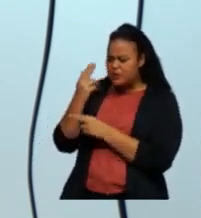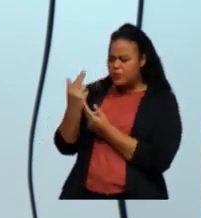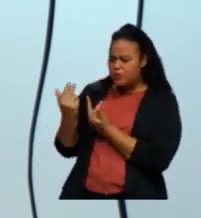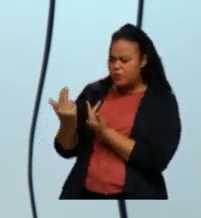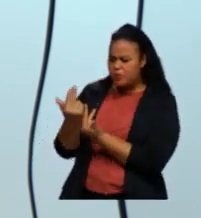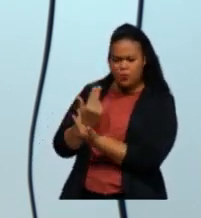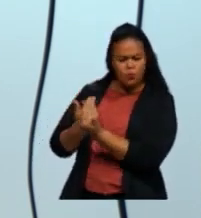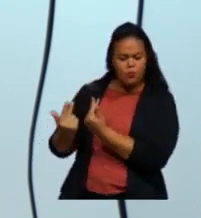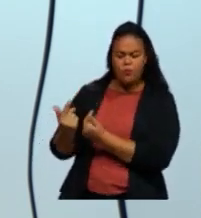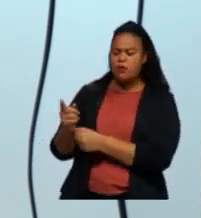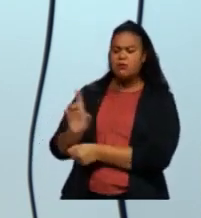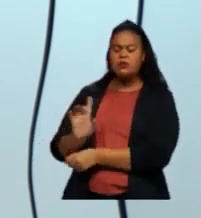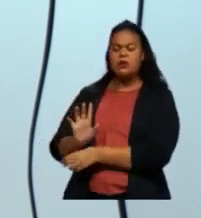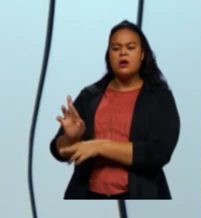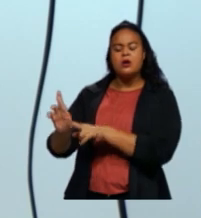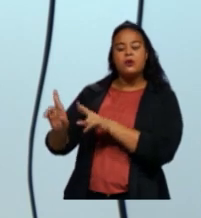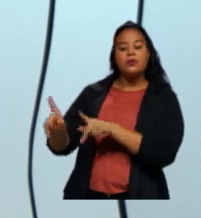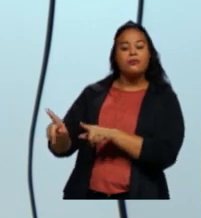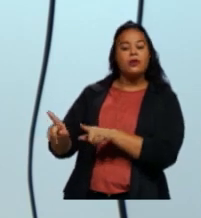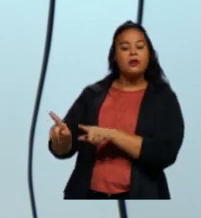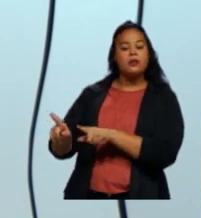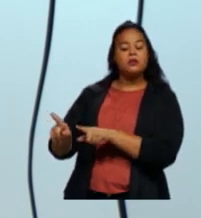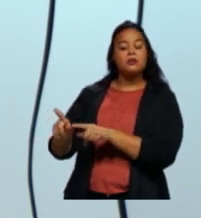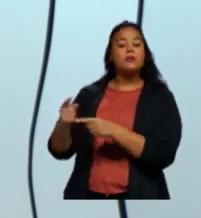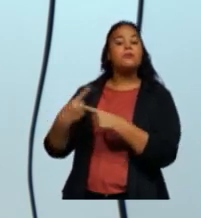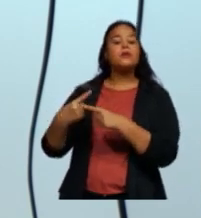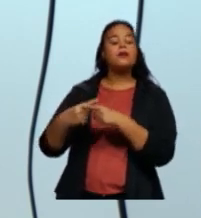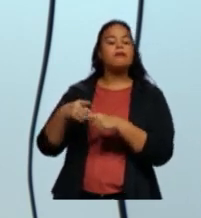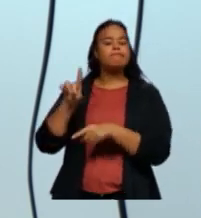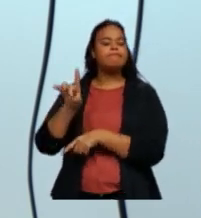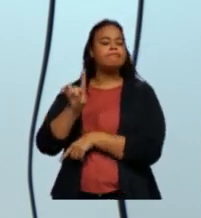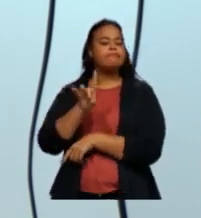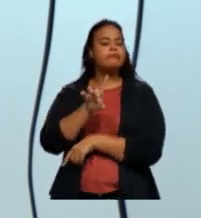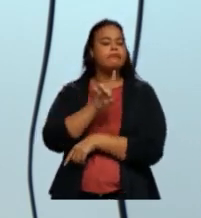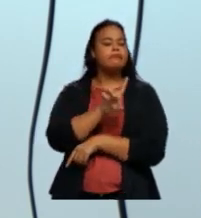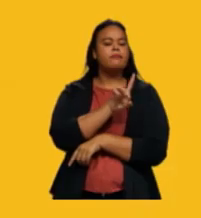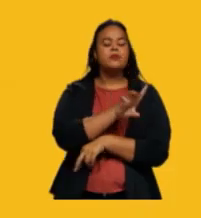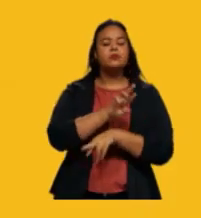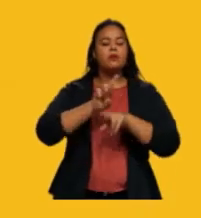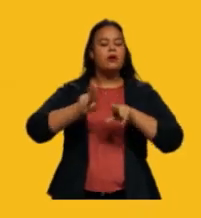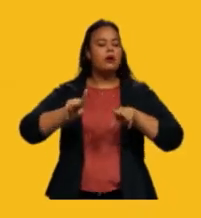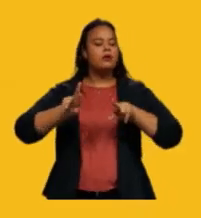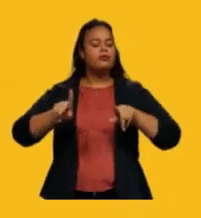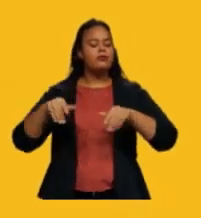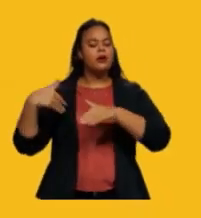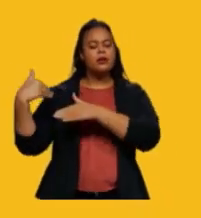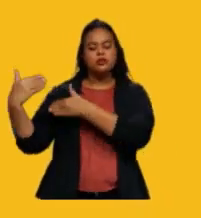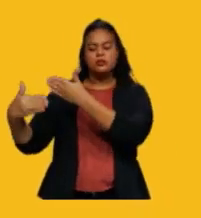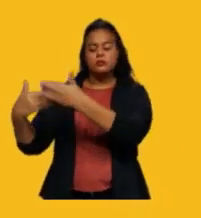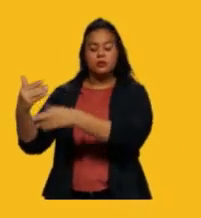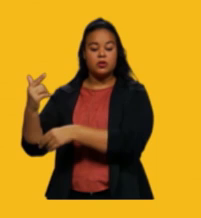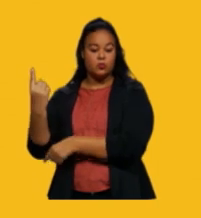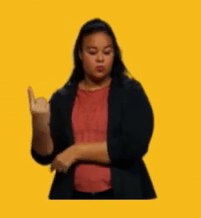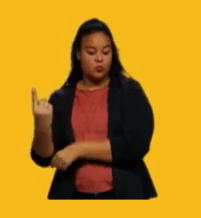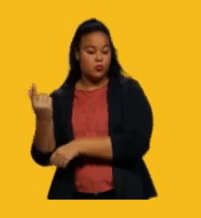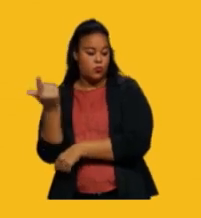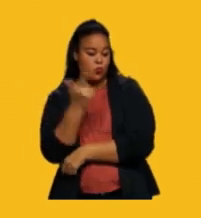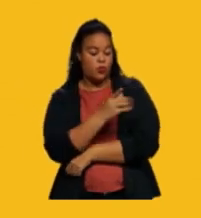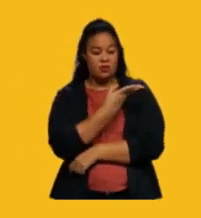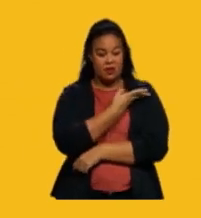te dizer que não é necessário você comparar o desenvolvimento do seu corpo com o do